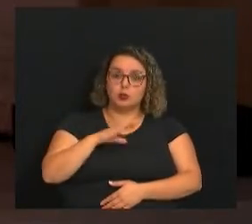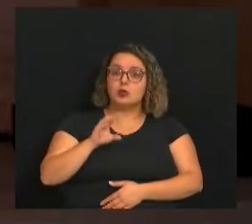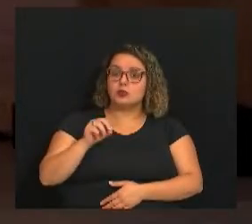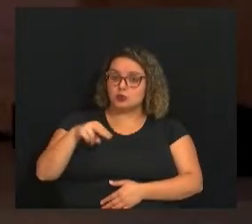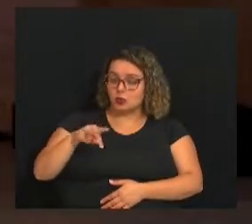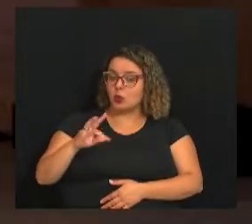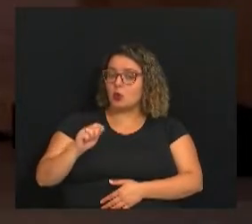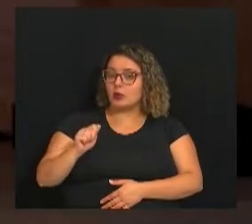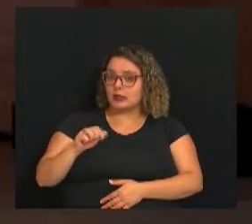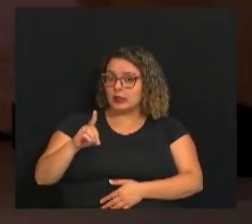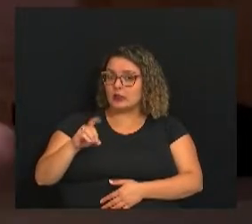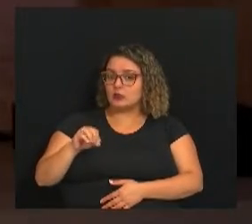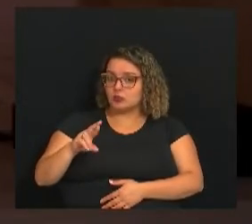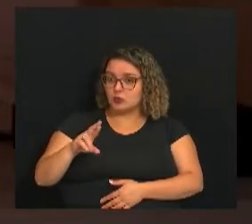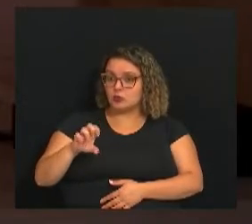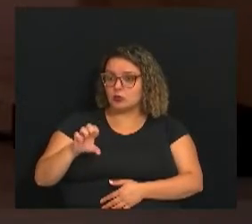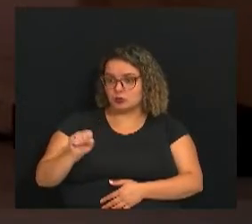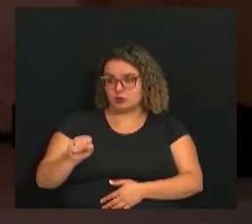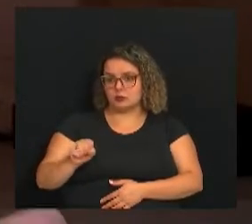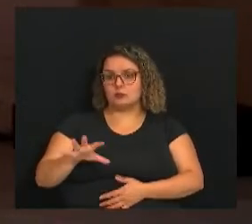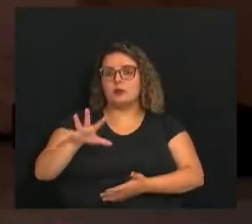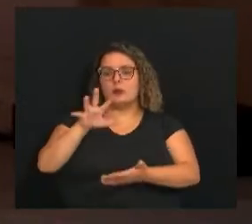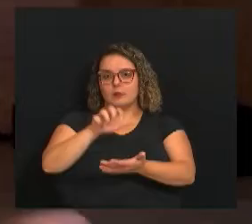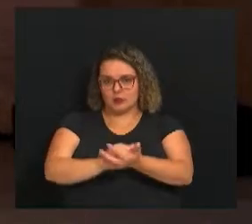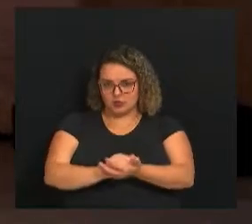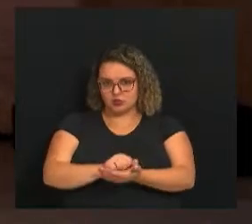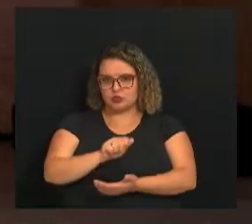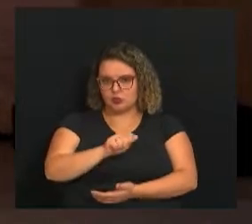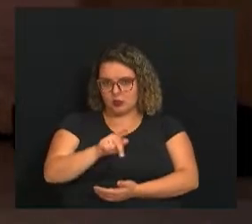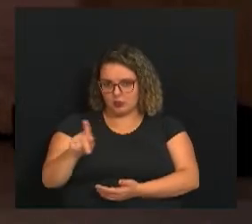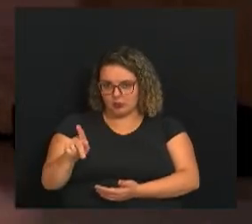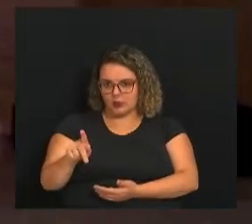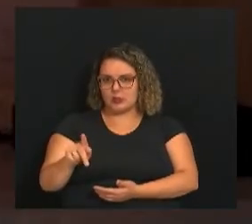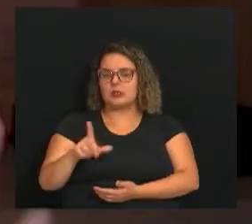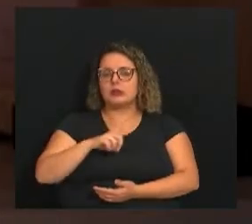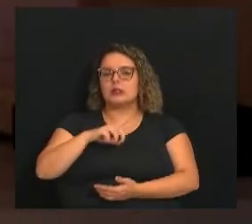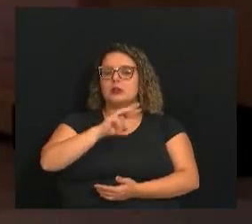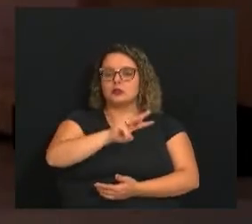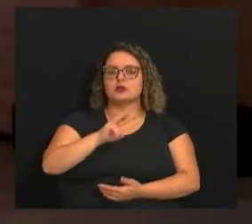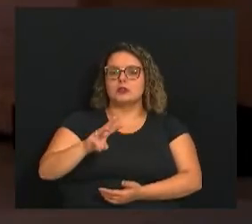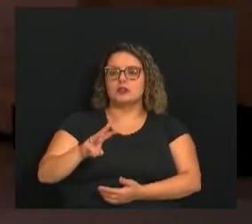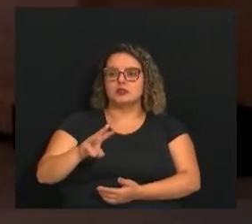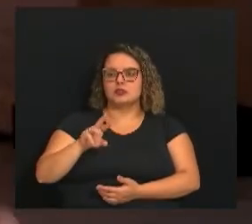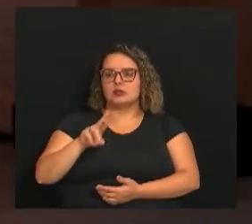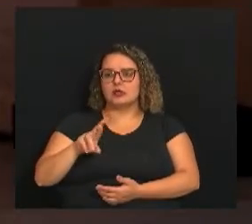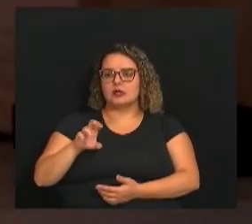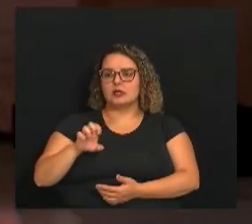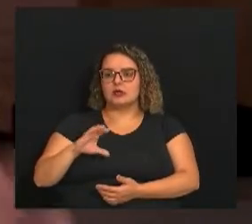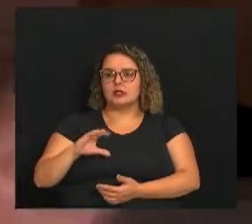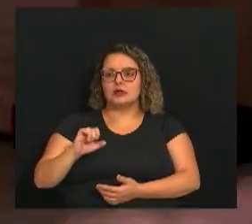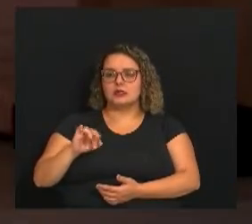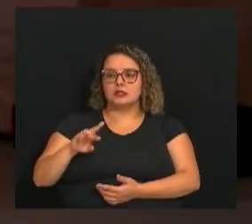normalmente fazemos baixando o programa que tem lá no site da Receita Federal, é tudo na Receita Federal,